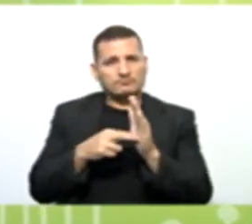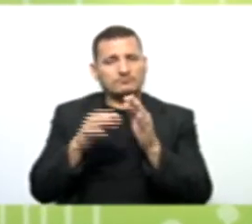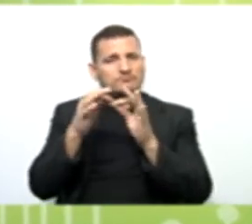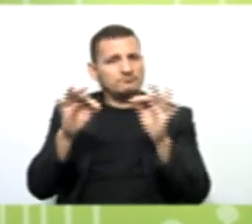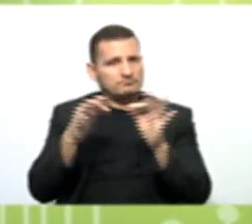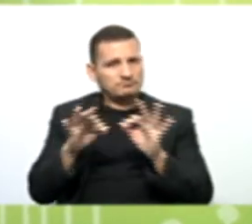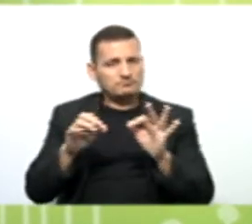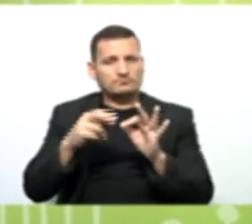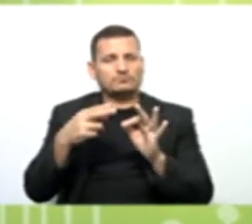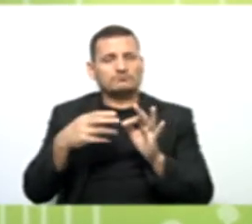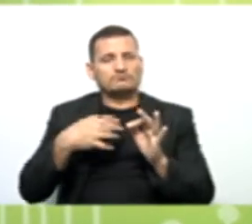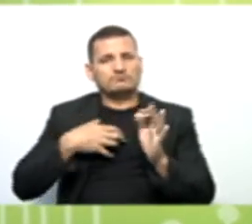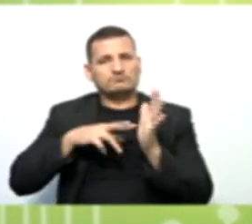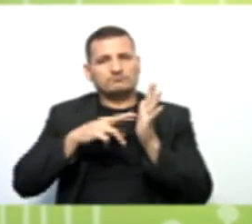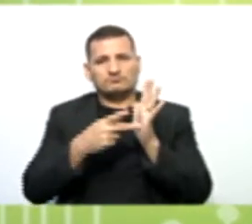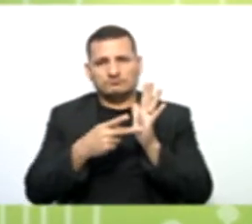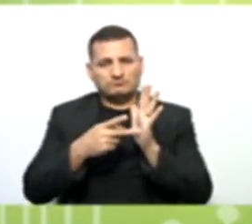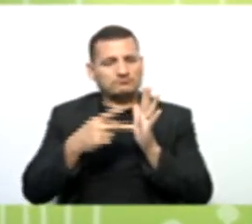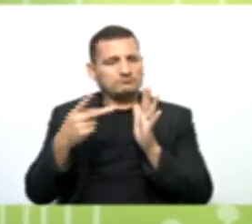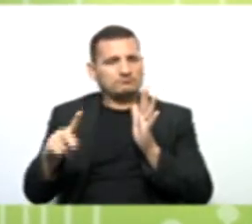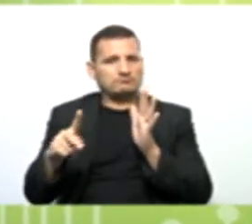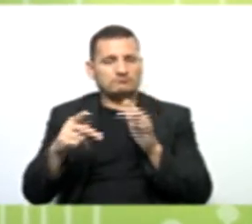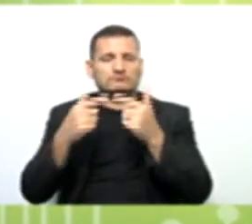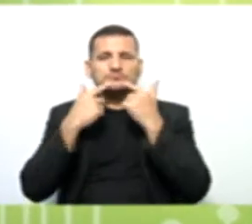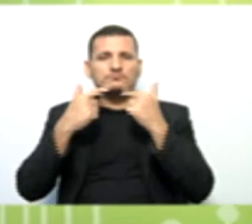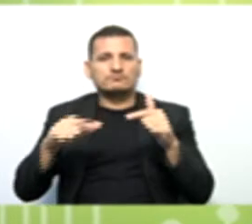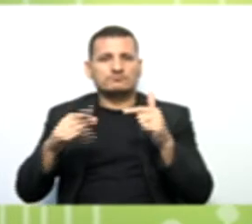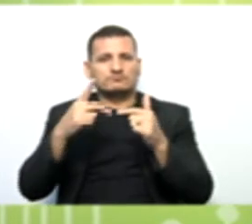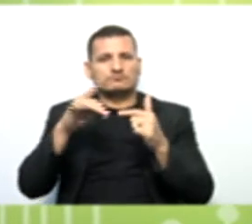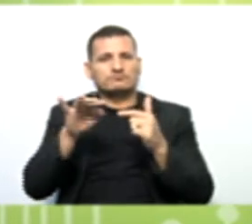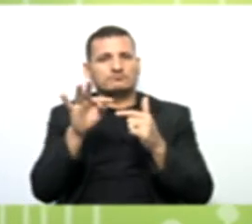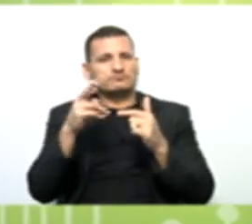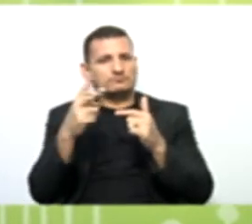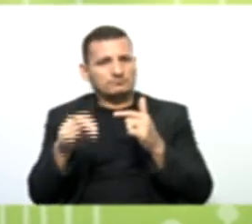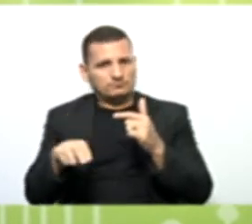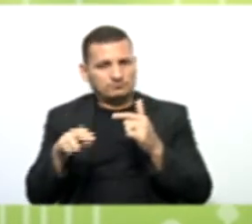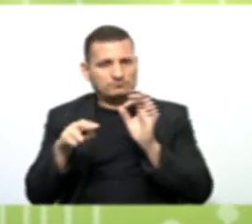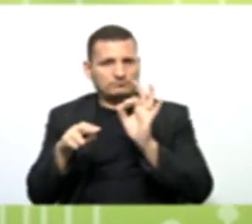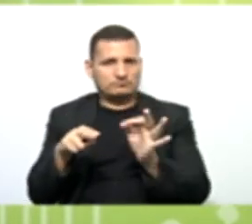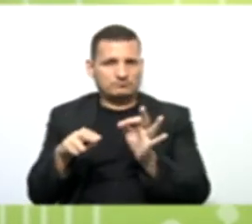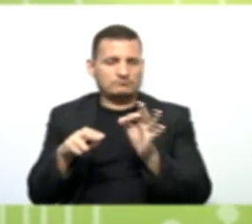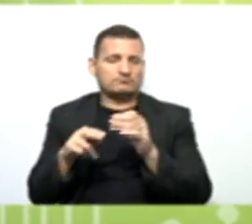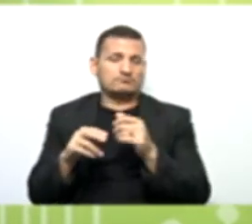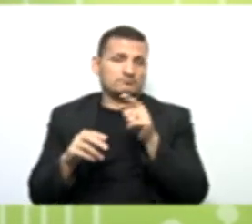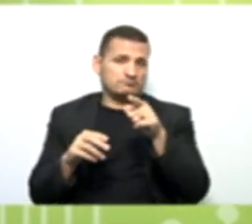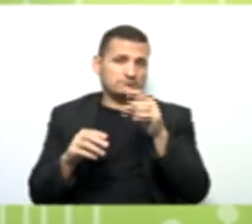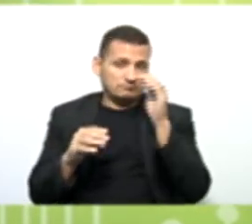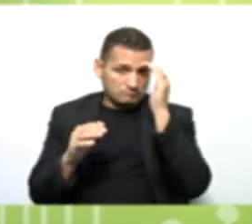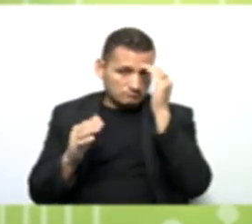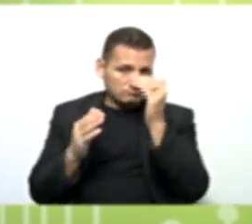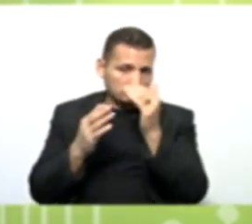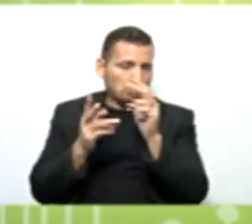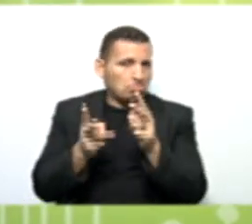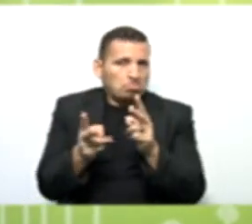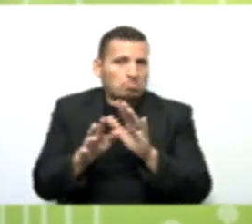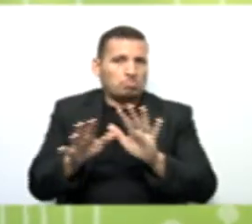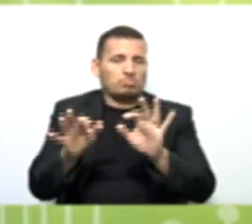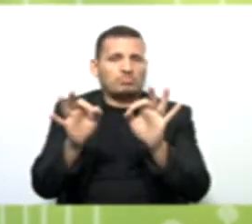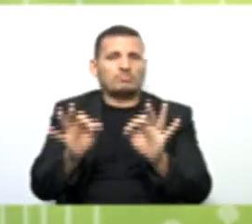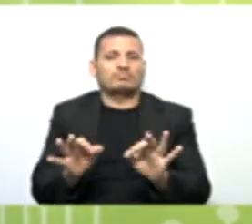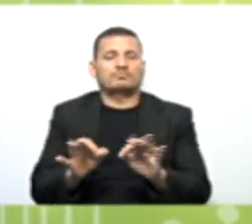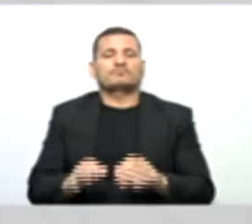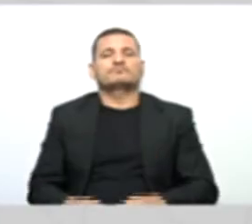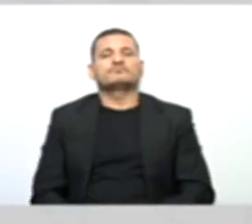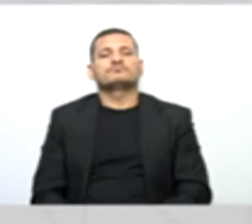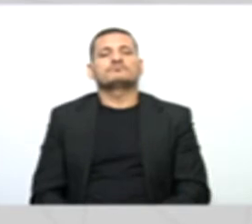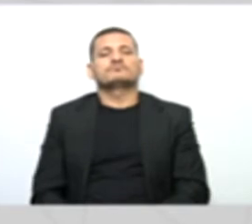ou semântica que a gente precisa seguir da linguagem de programação Python, beleza? Se você seguir, vai dar tudo certo, ok? Vamos para o